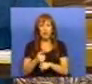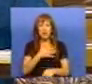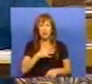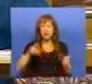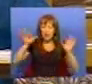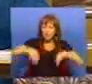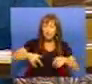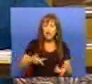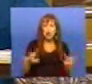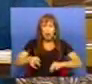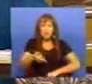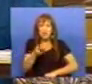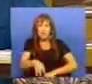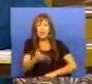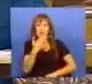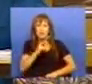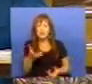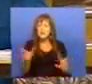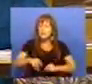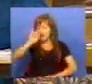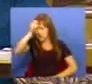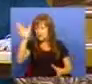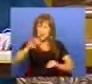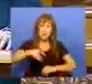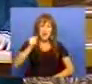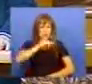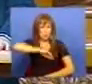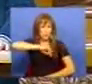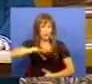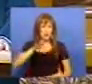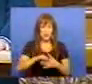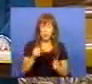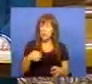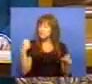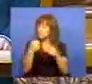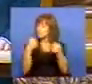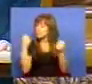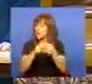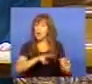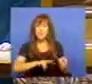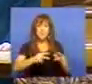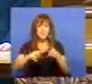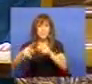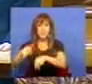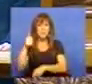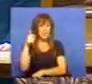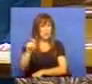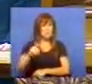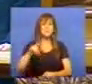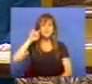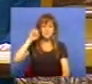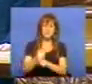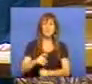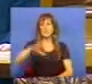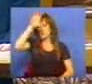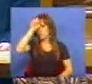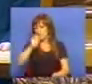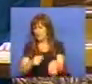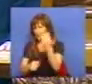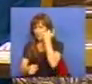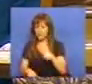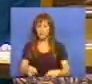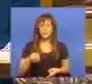fim das novas taxas moderadoras e mais respeito pelos profissionais, são os desafios e as mudanças que o Bloco de Esquerda reclama do Governo.